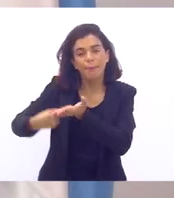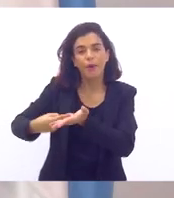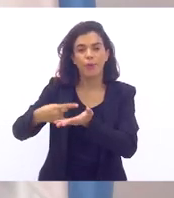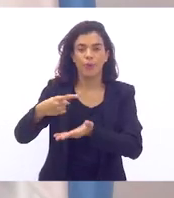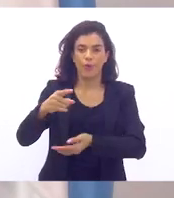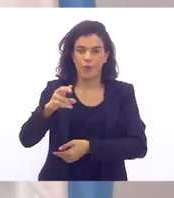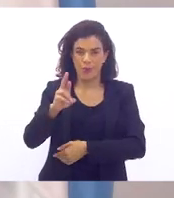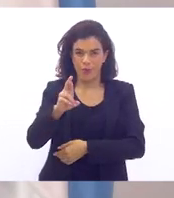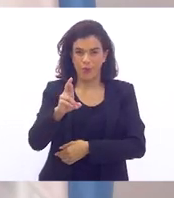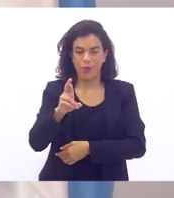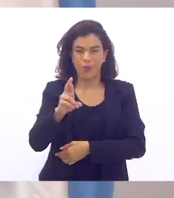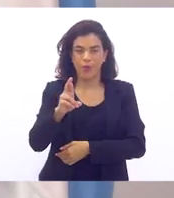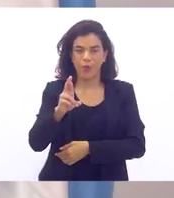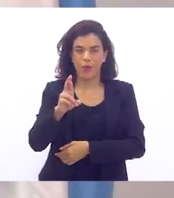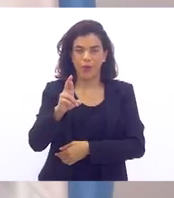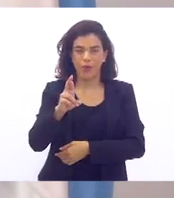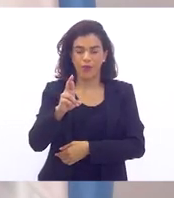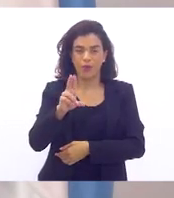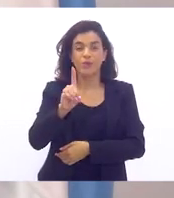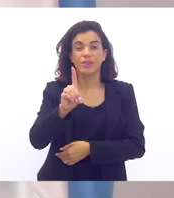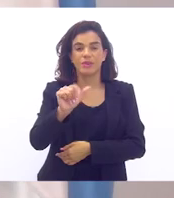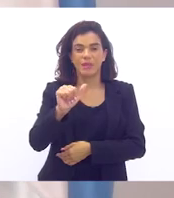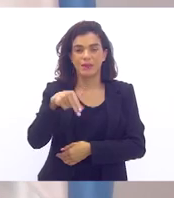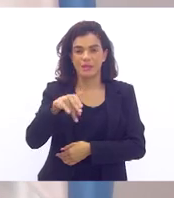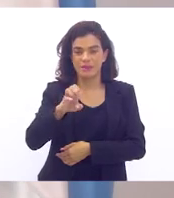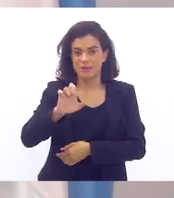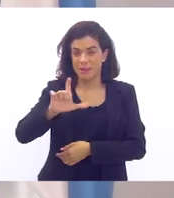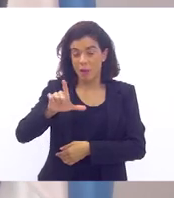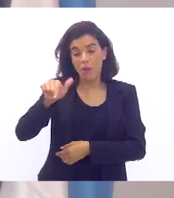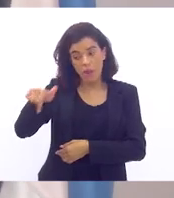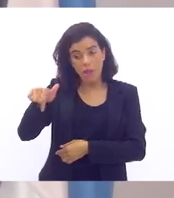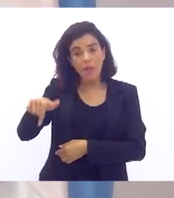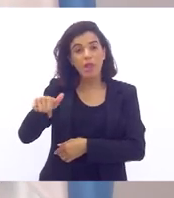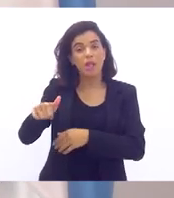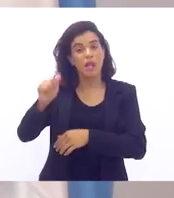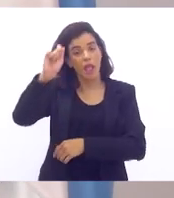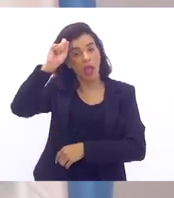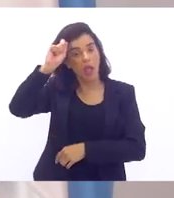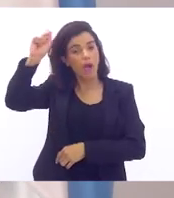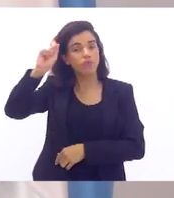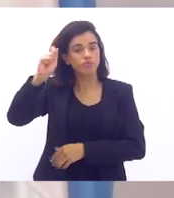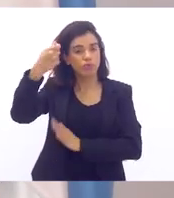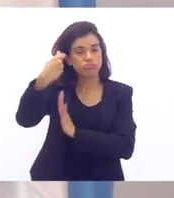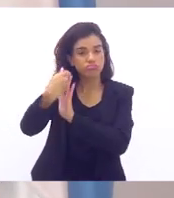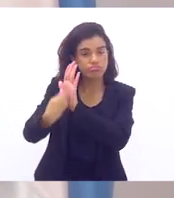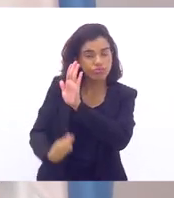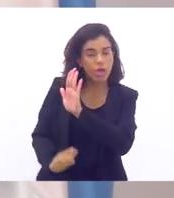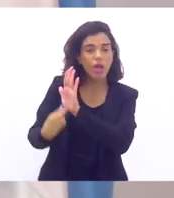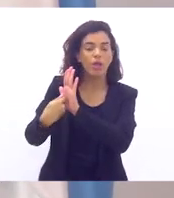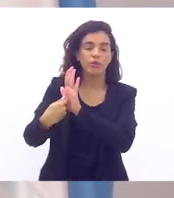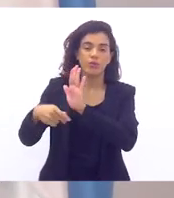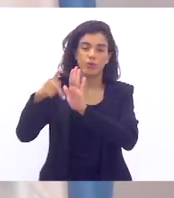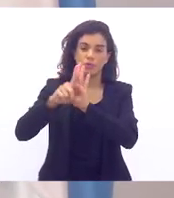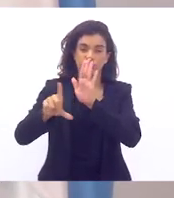de um programa sobre essa questão de bolhosa